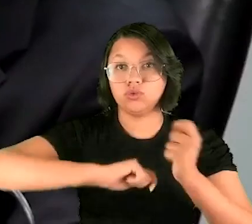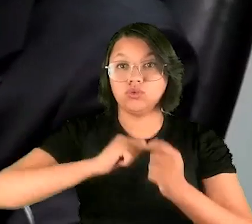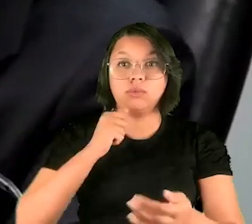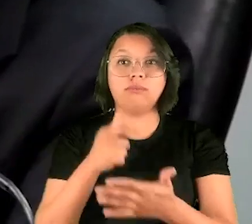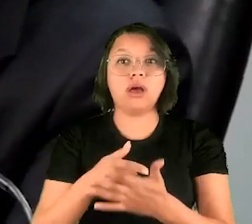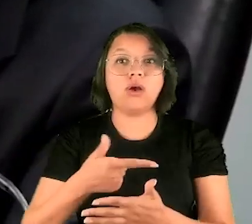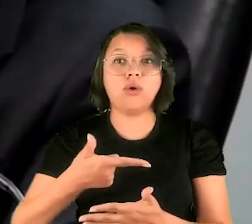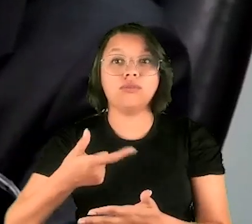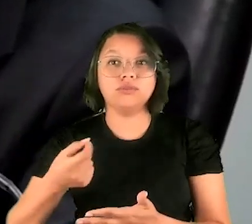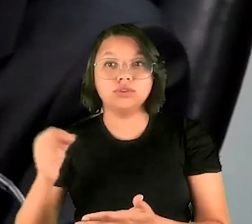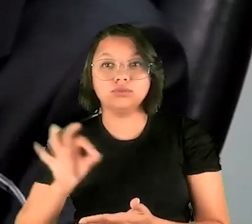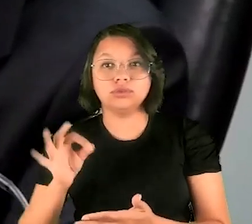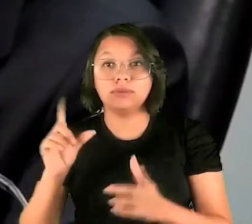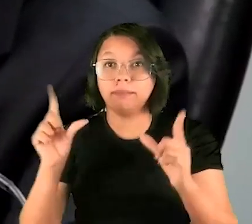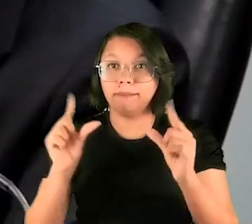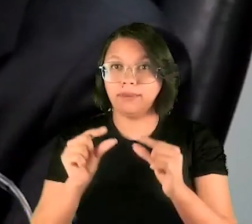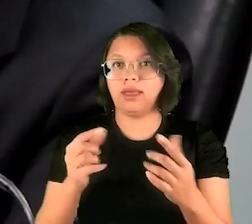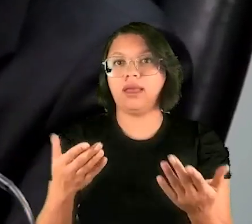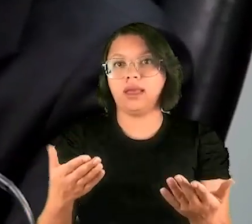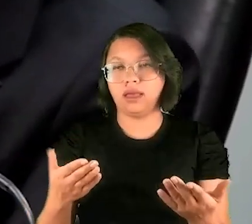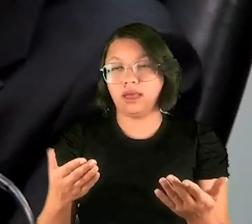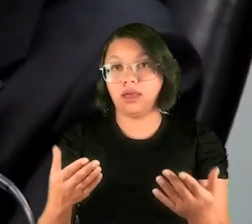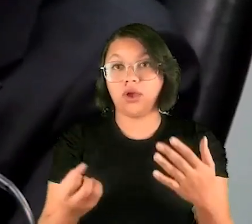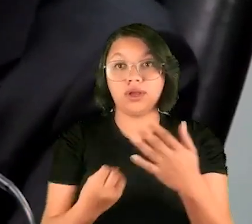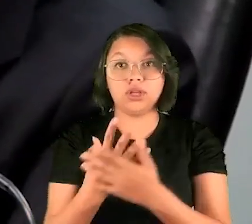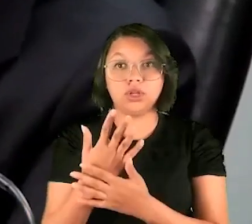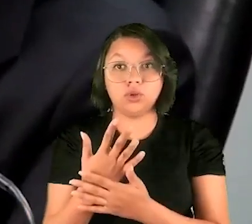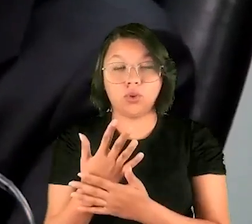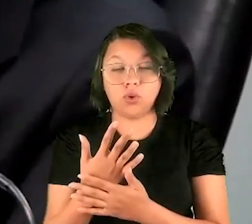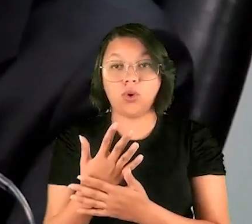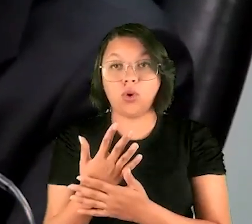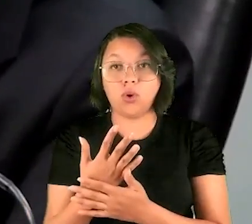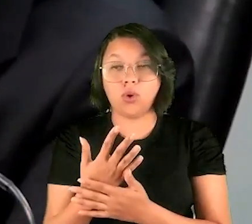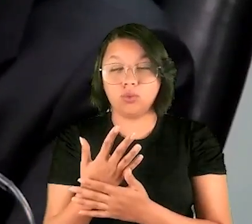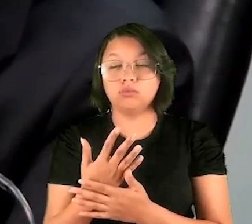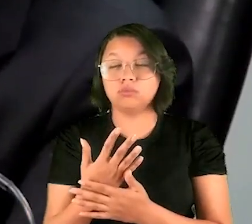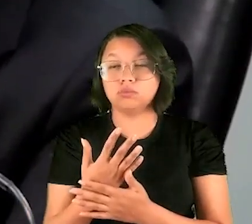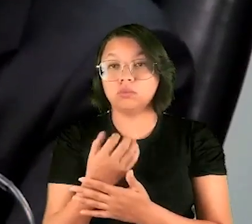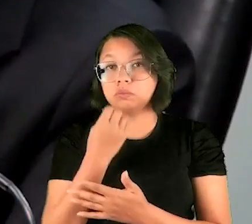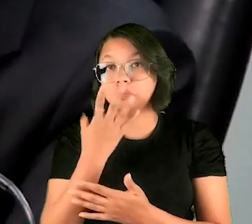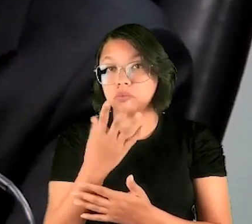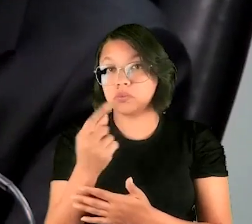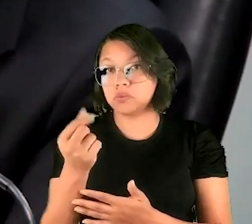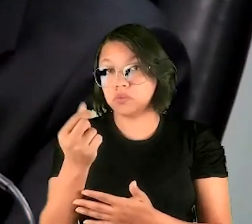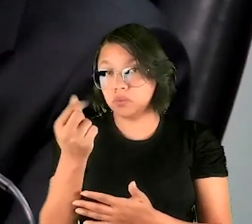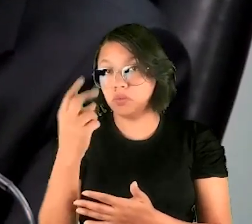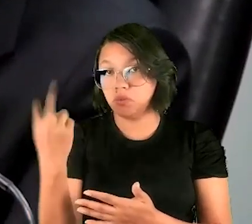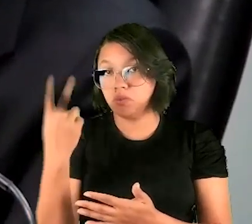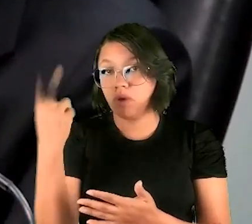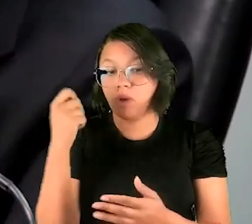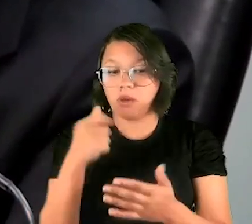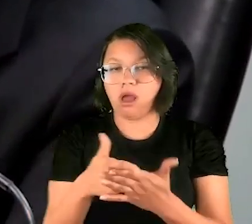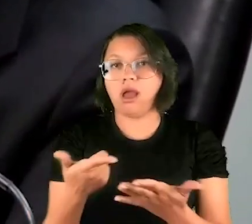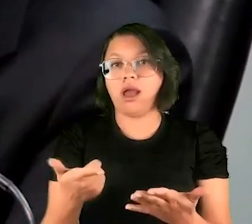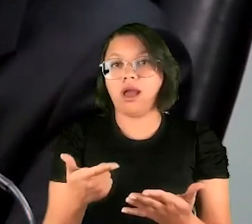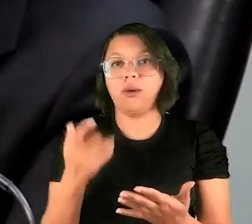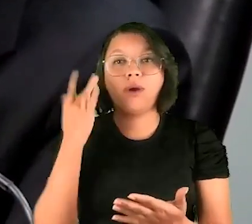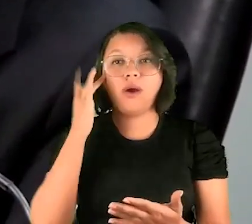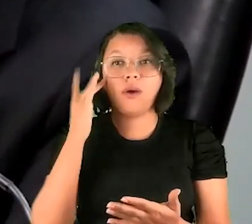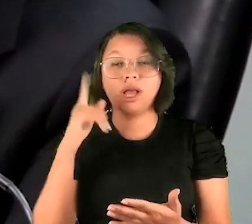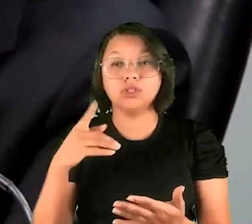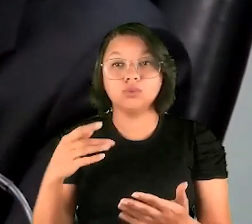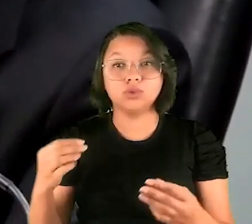pagou 20% menos. Então, gerou uma economia relevante. E é isso que eu acho que no Ministério da